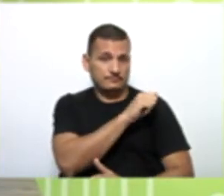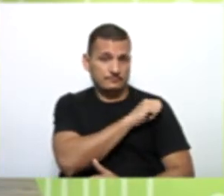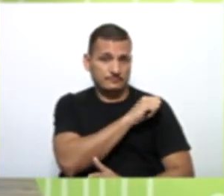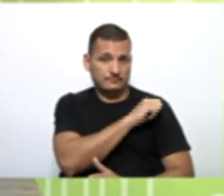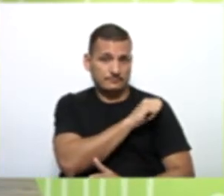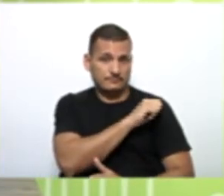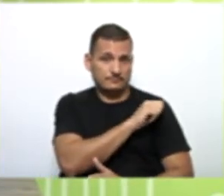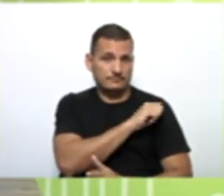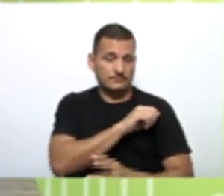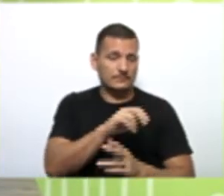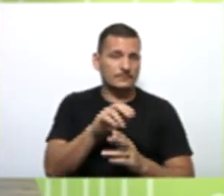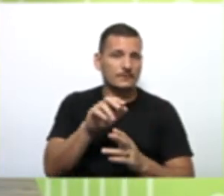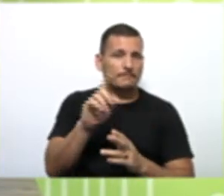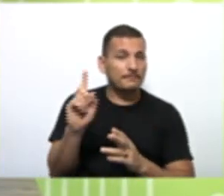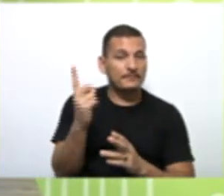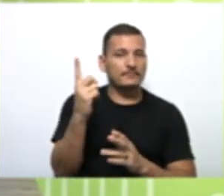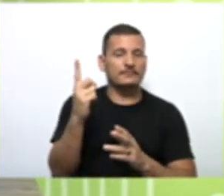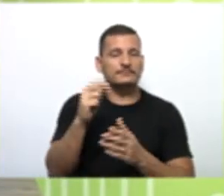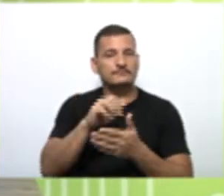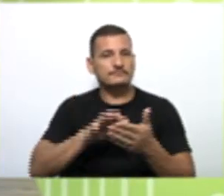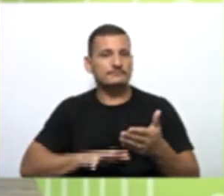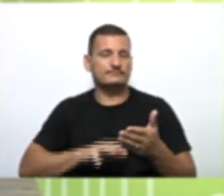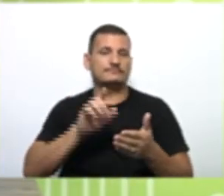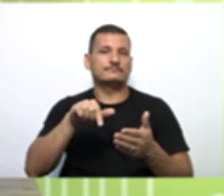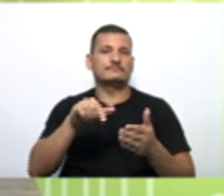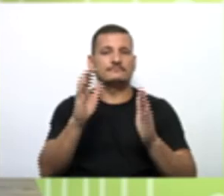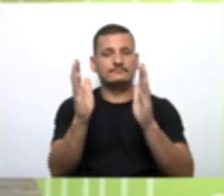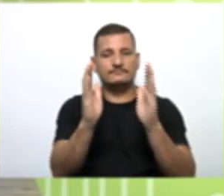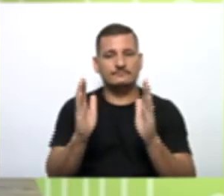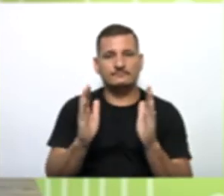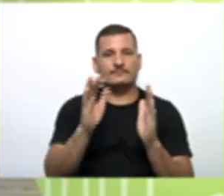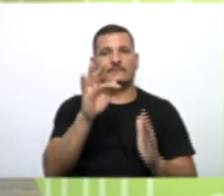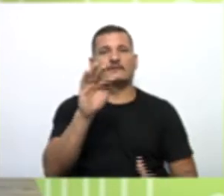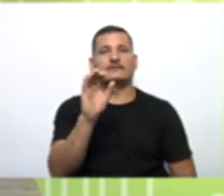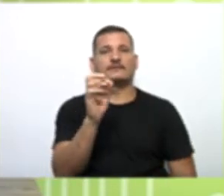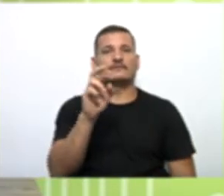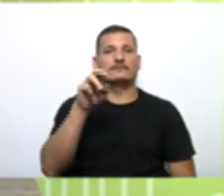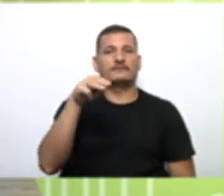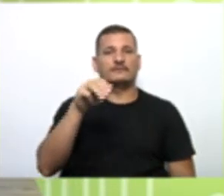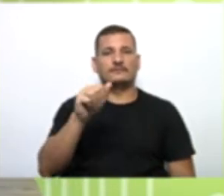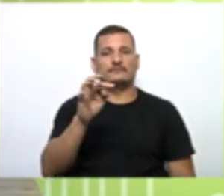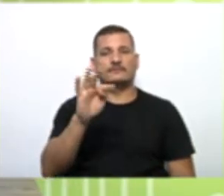da primeira atividade, que é a formatação técnica.